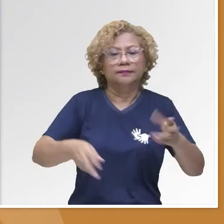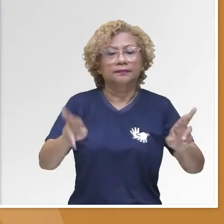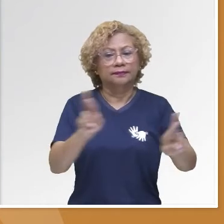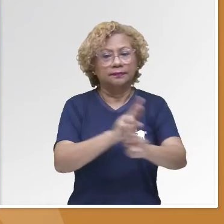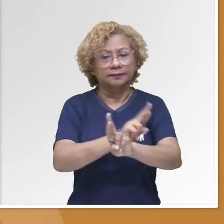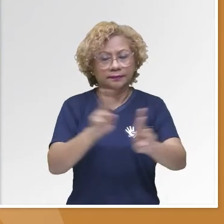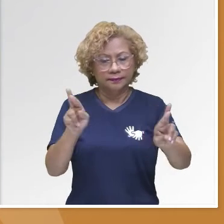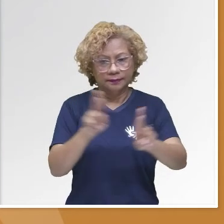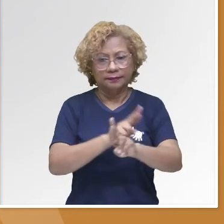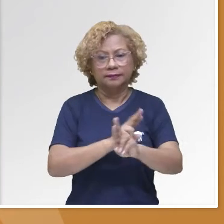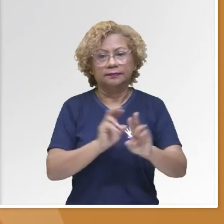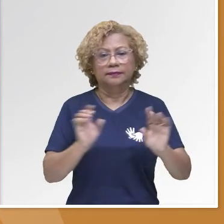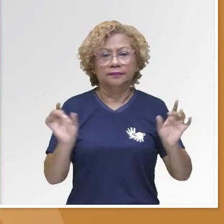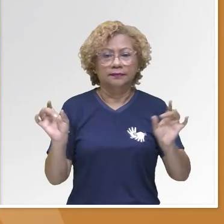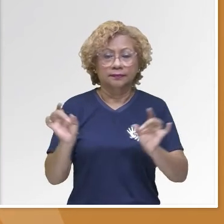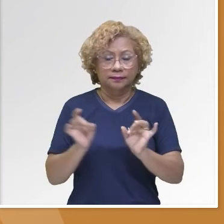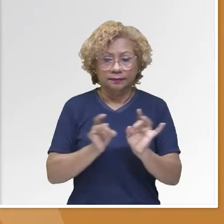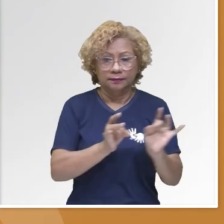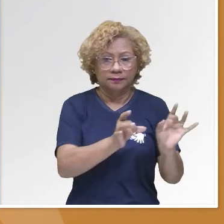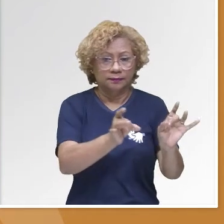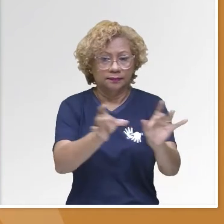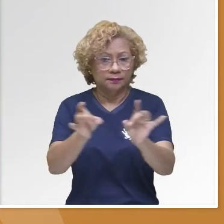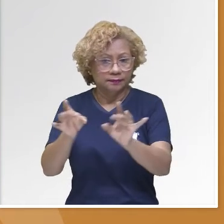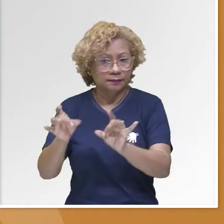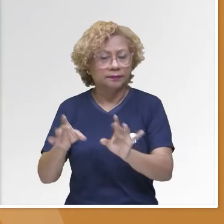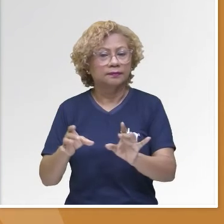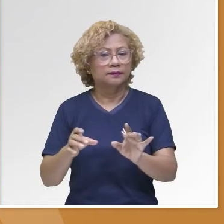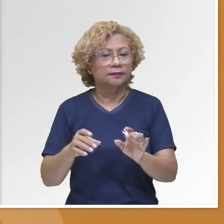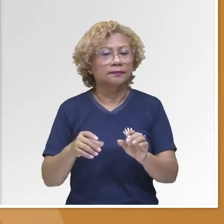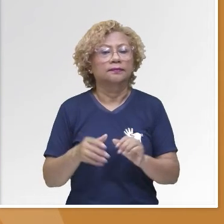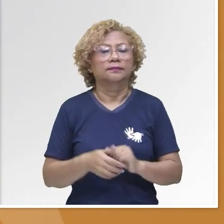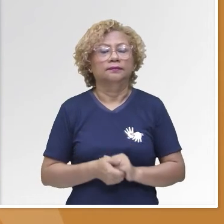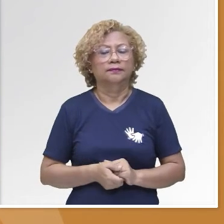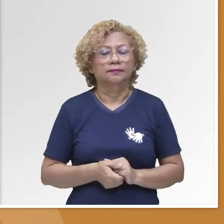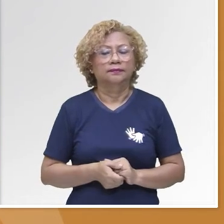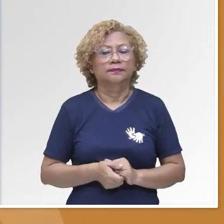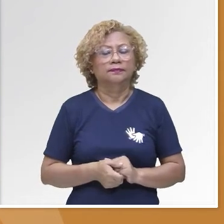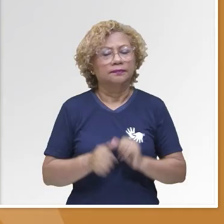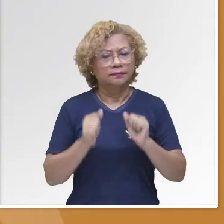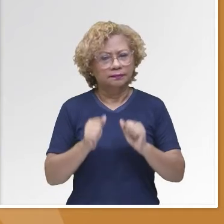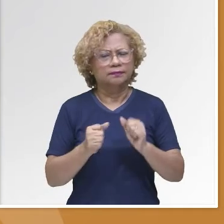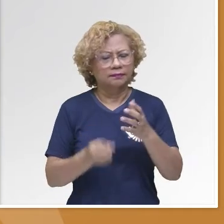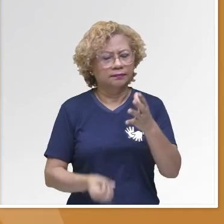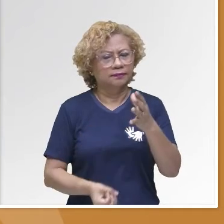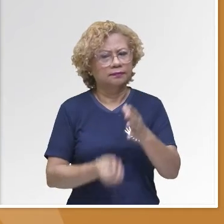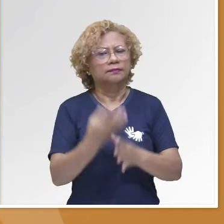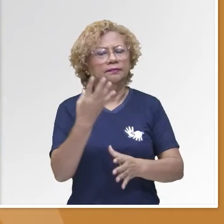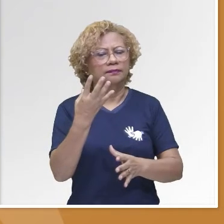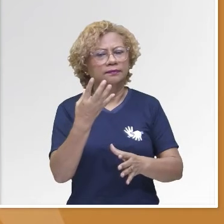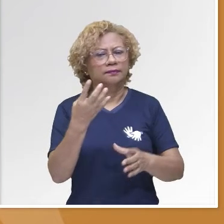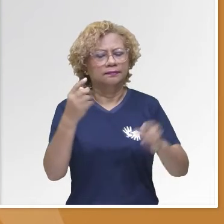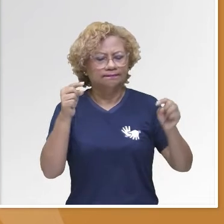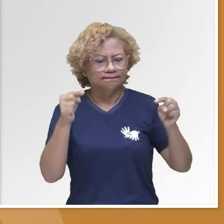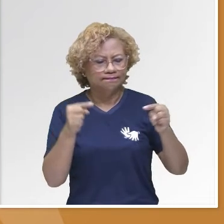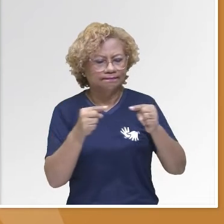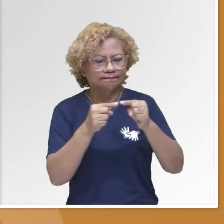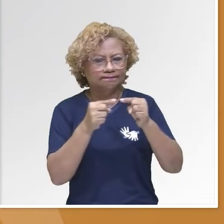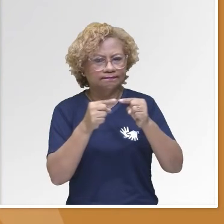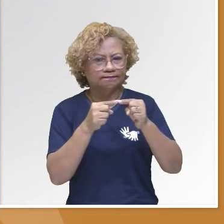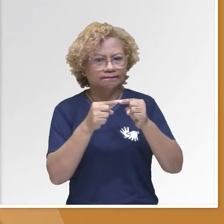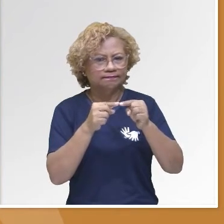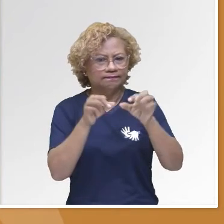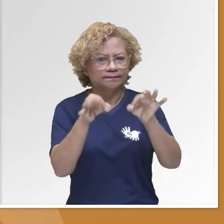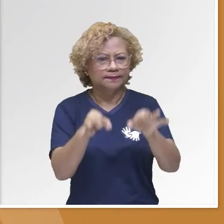fazem parte de um bloco econômico que pode ser formado com as características da União Aduaneira, tá?